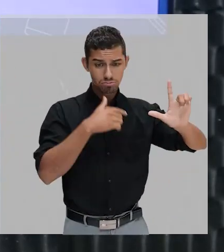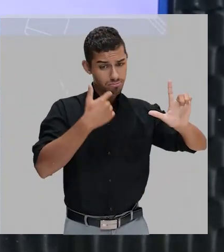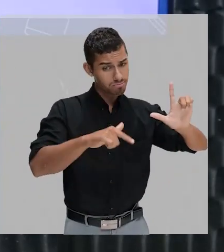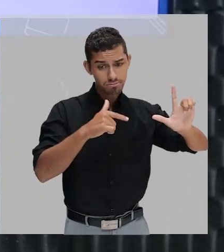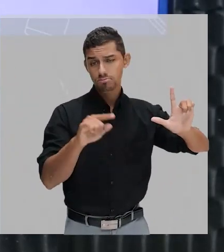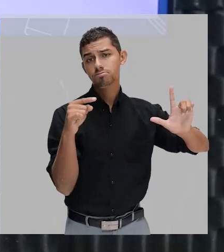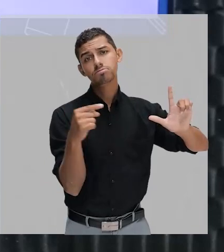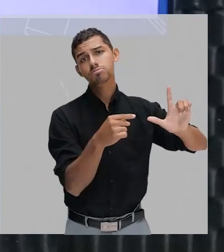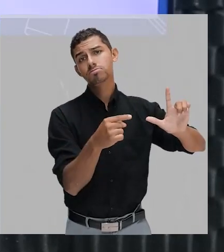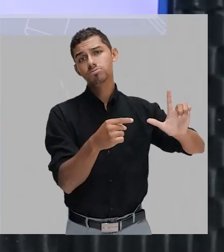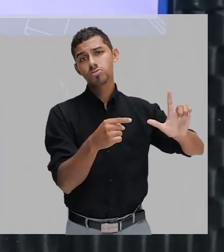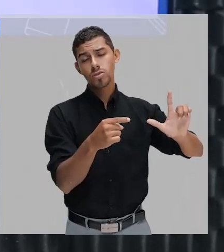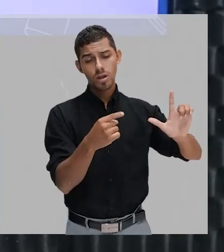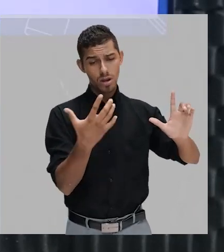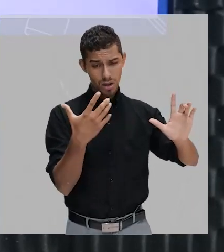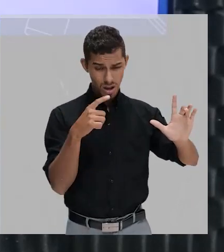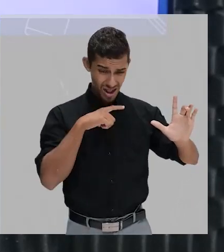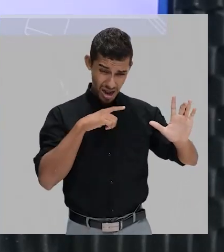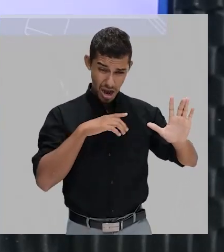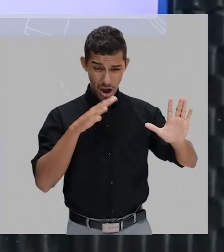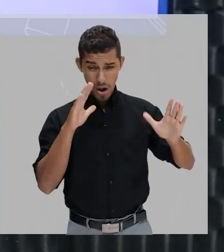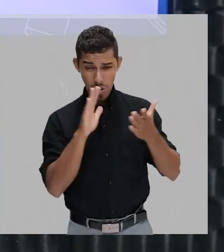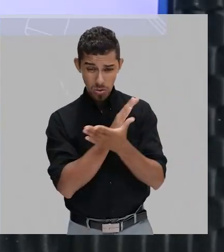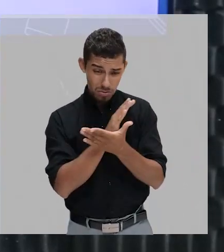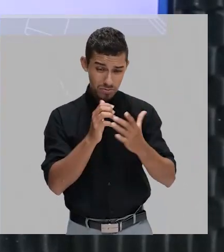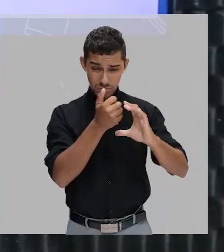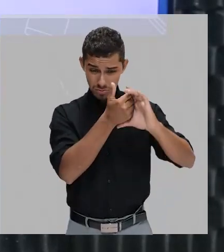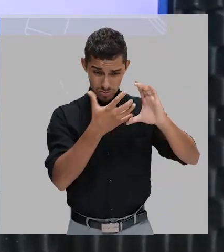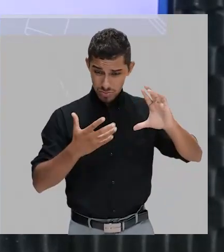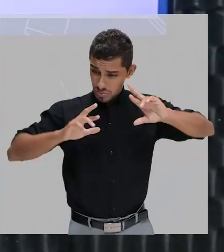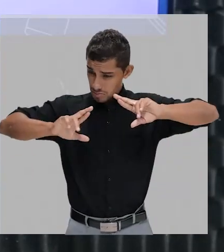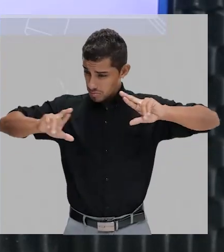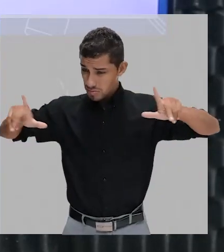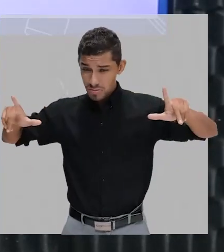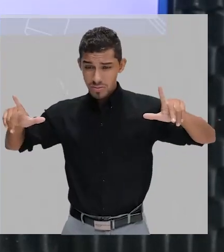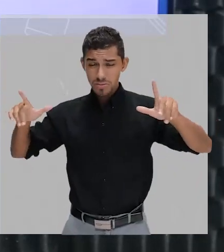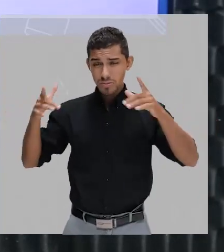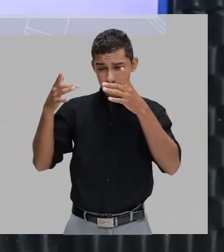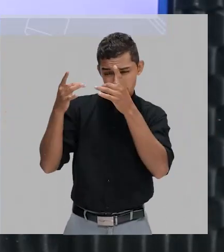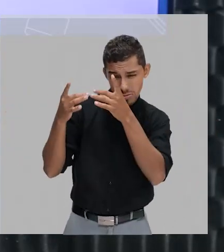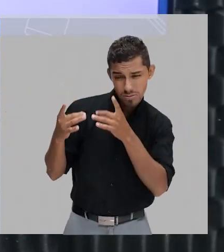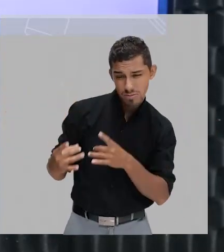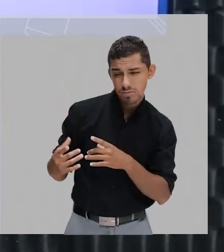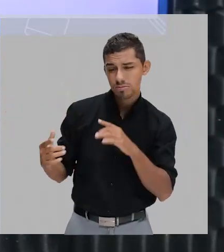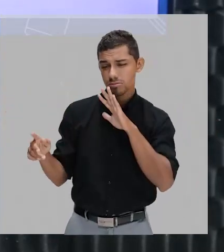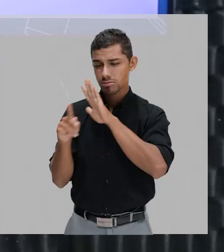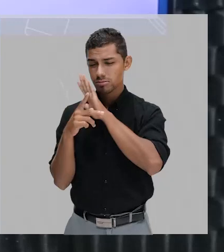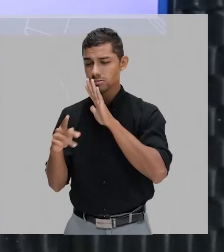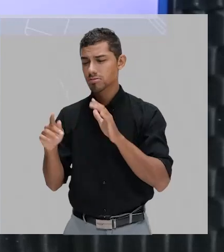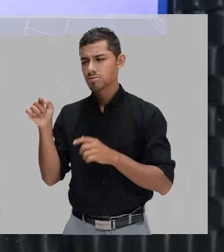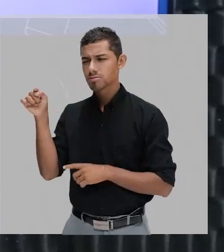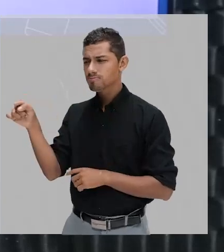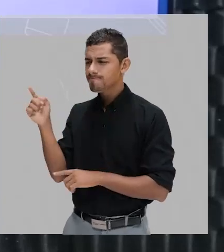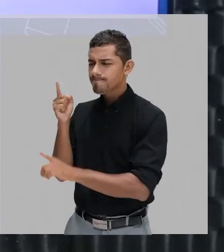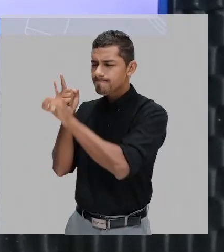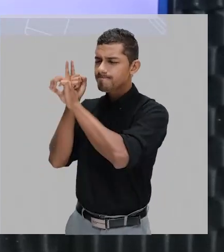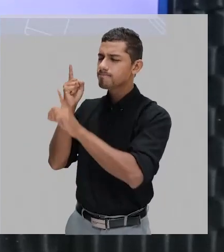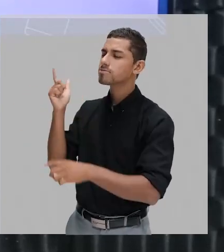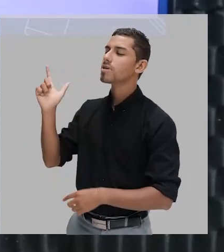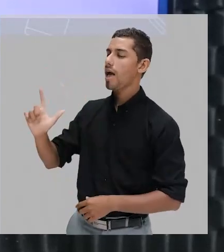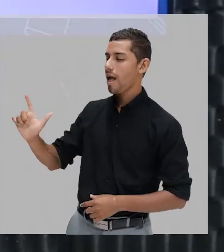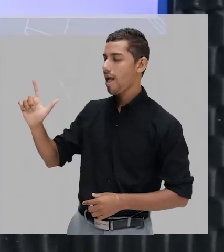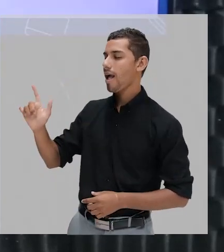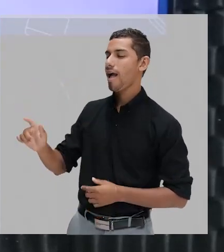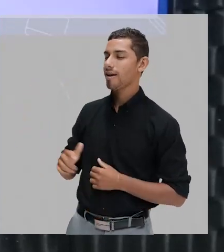tem características bem específicas para que a gente possa identificar e determinar quando um texto é literário e quando um